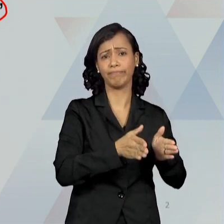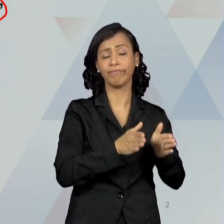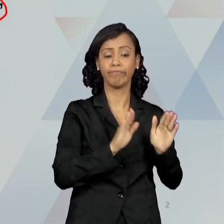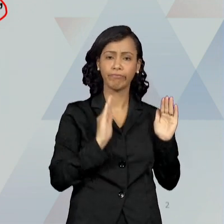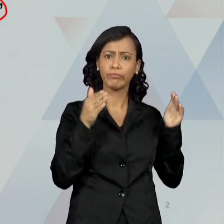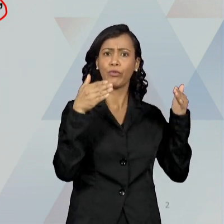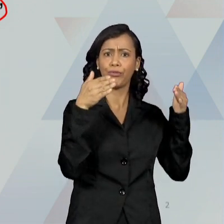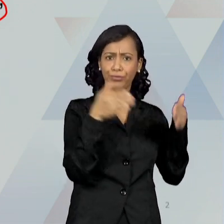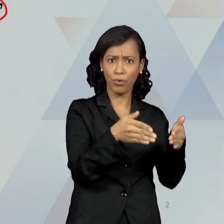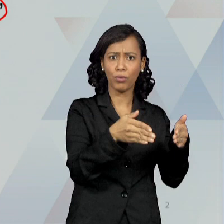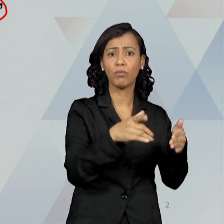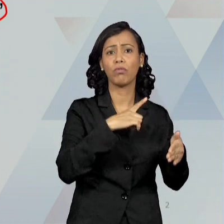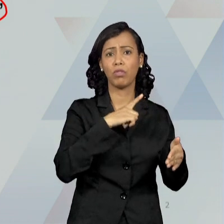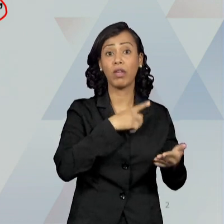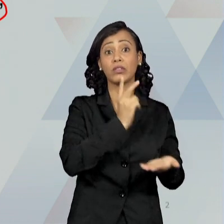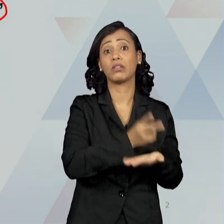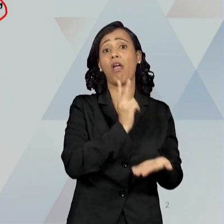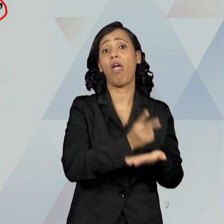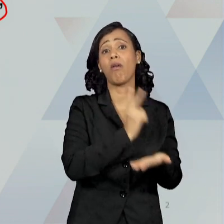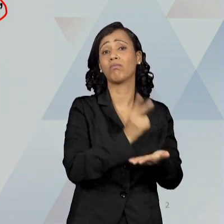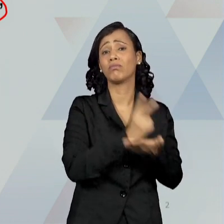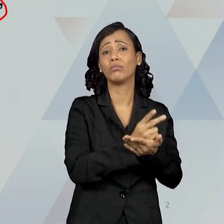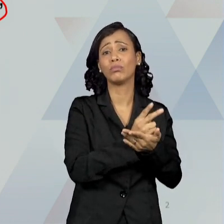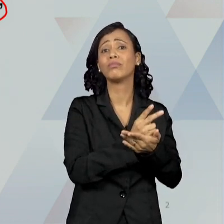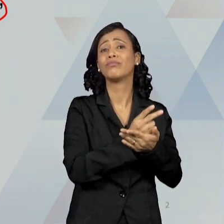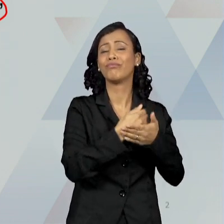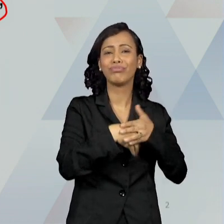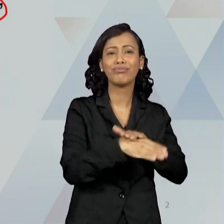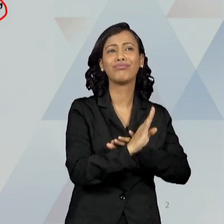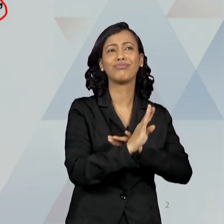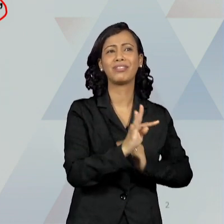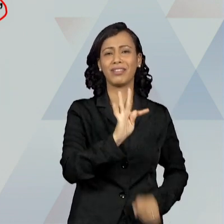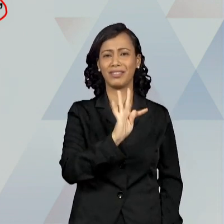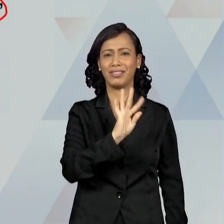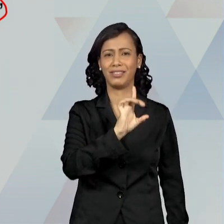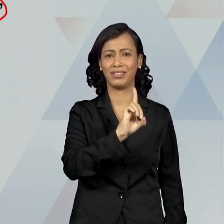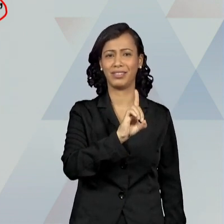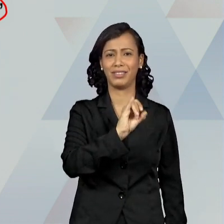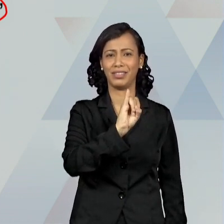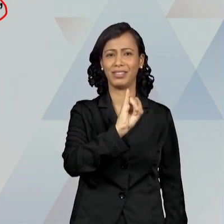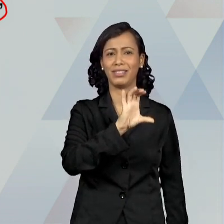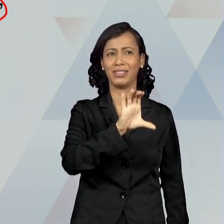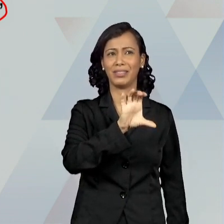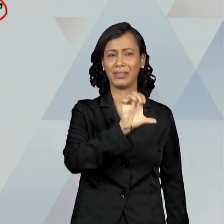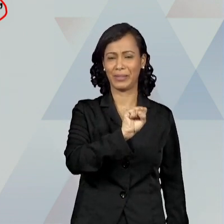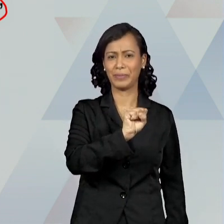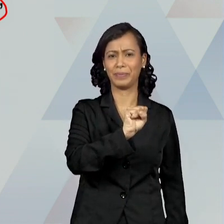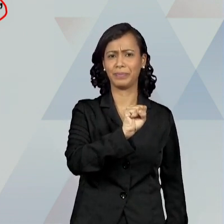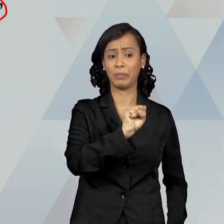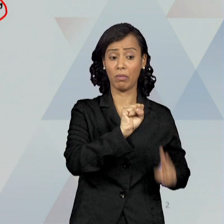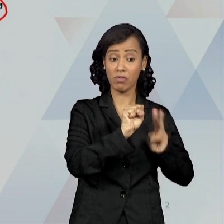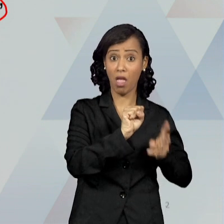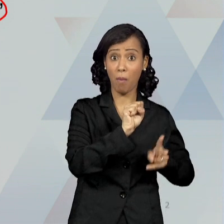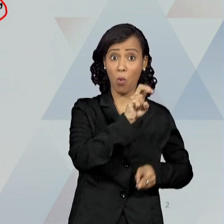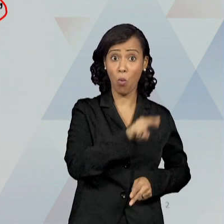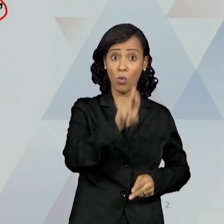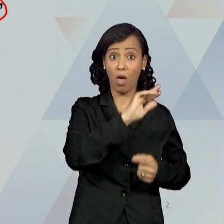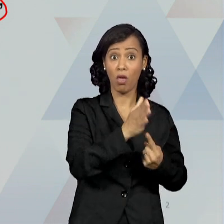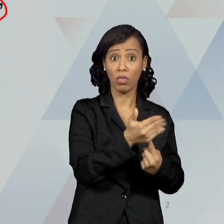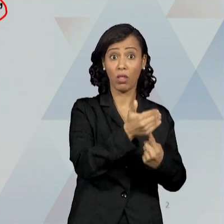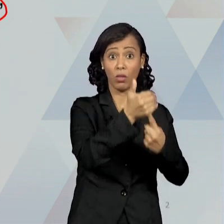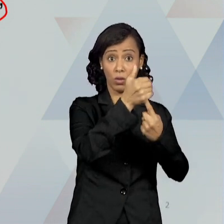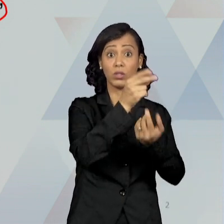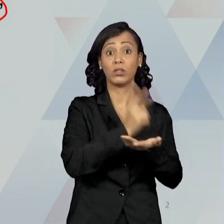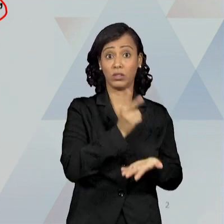pelo uso constante das TICs, né, das tecnologias digitais da informação e da